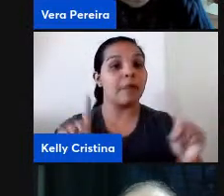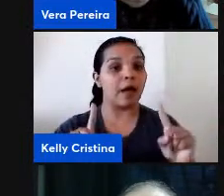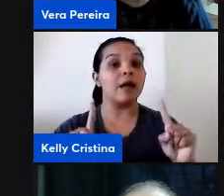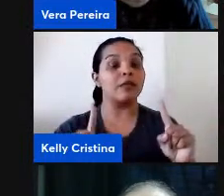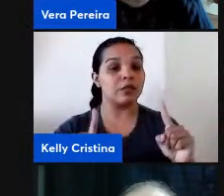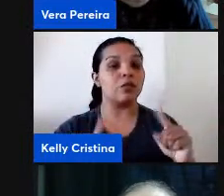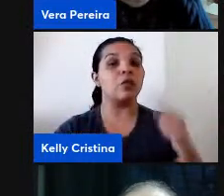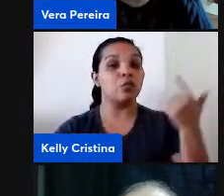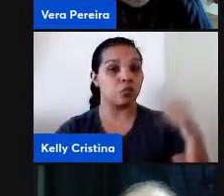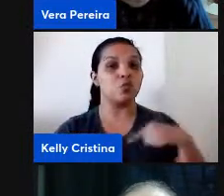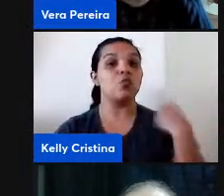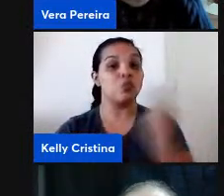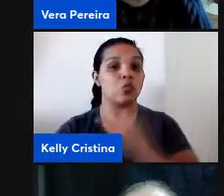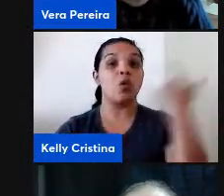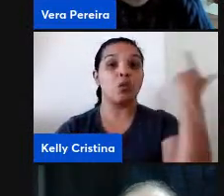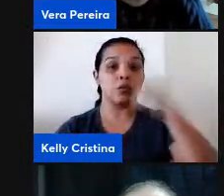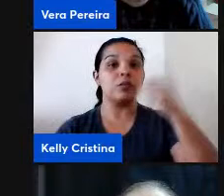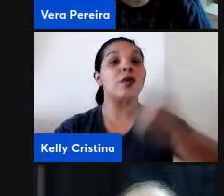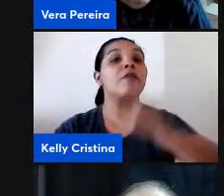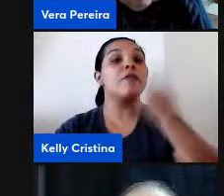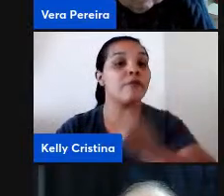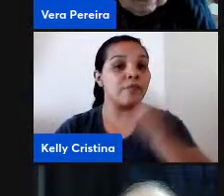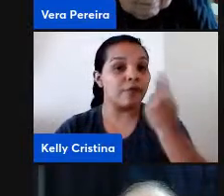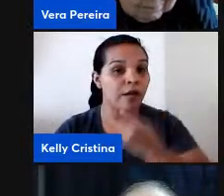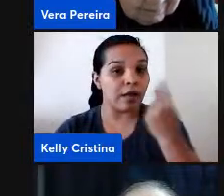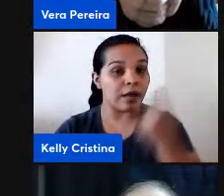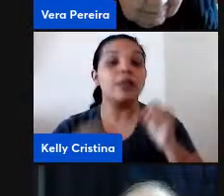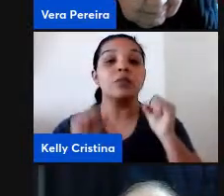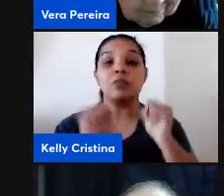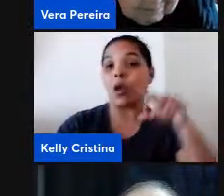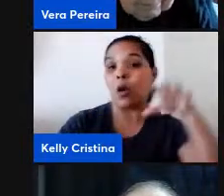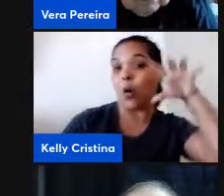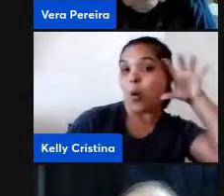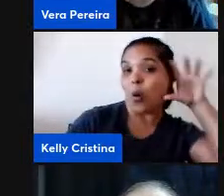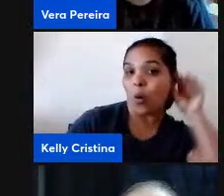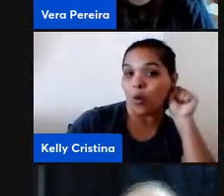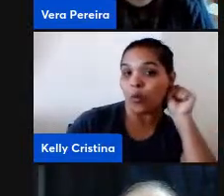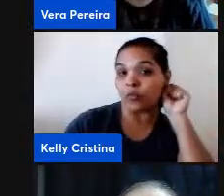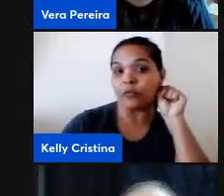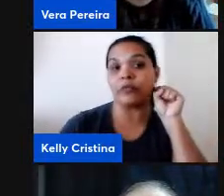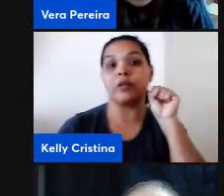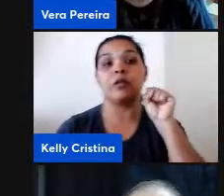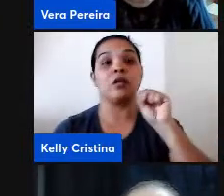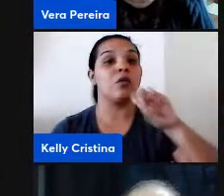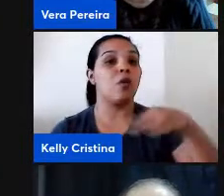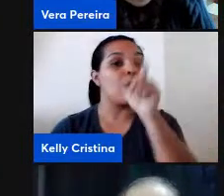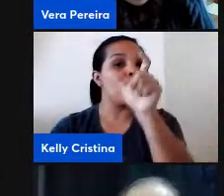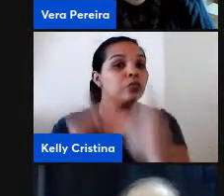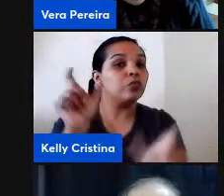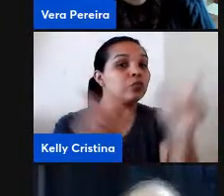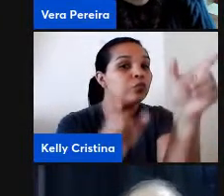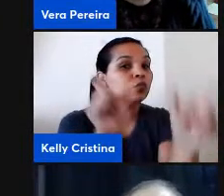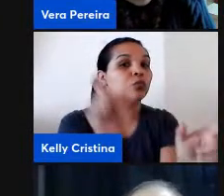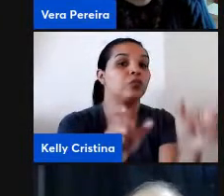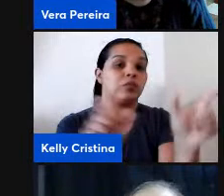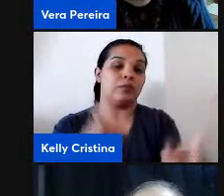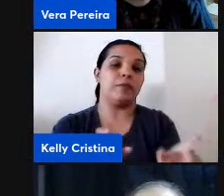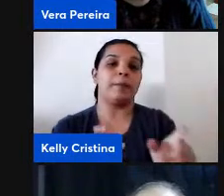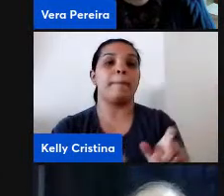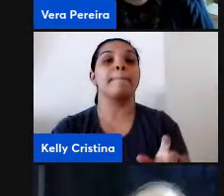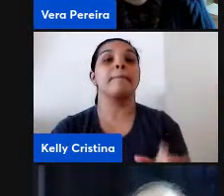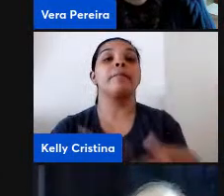falaremos se pudermos ouvir outros indivíduos falando. Portanto,